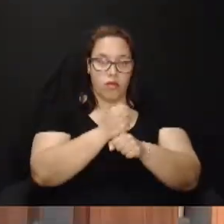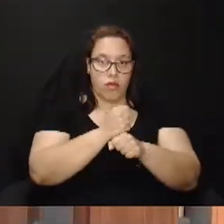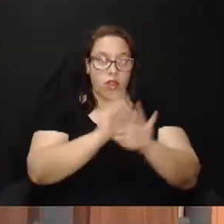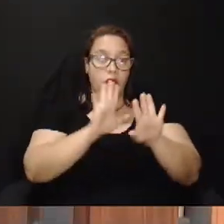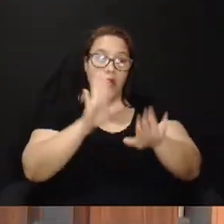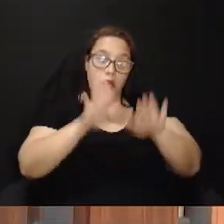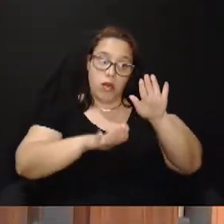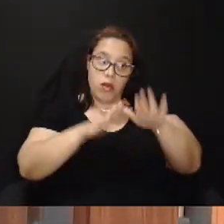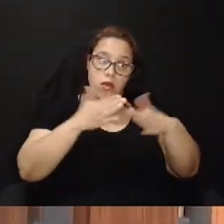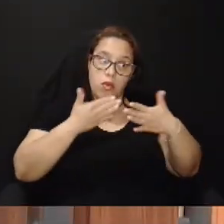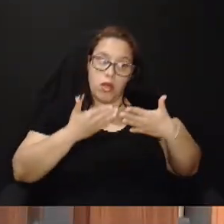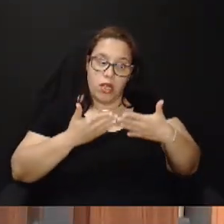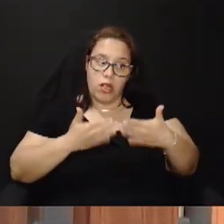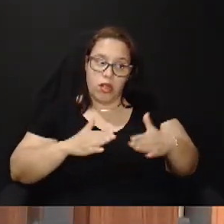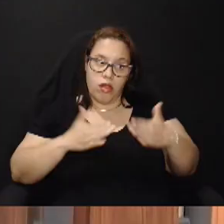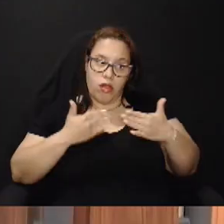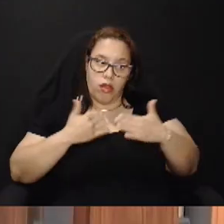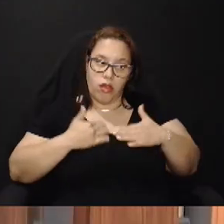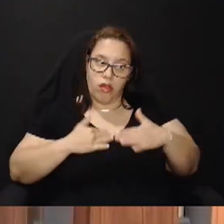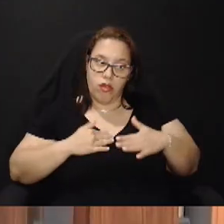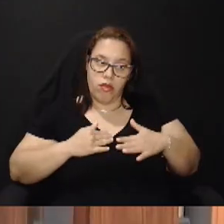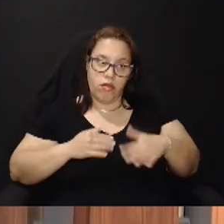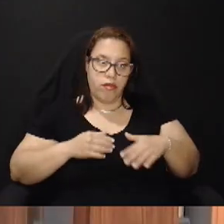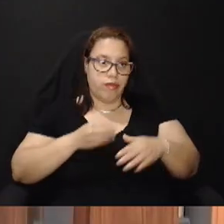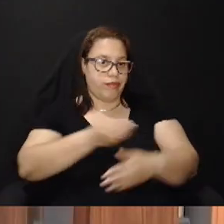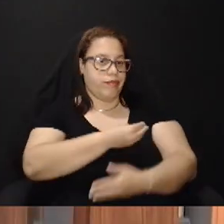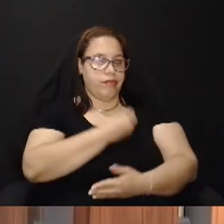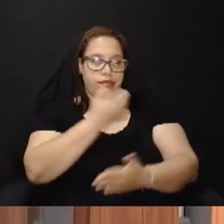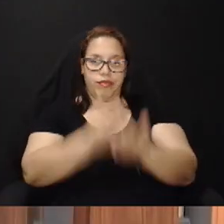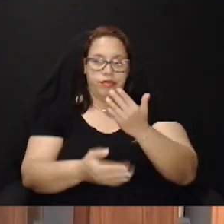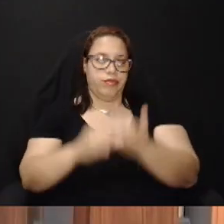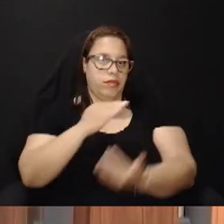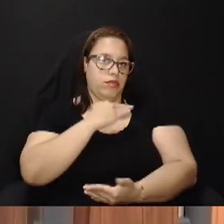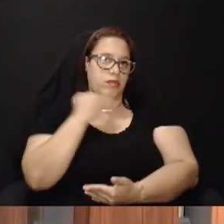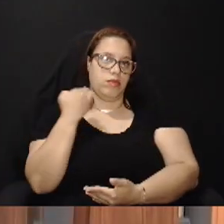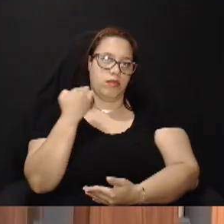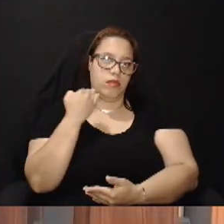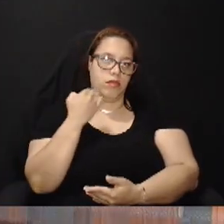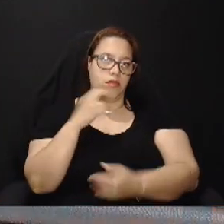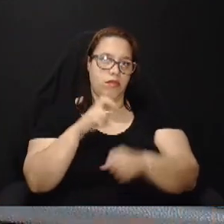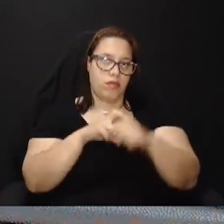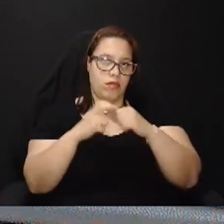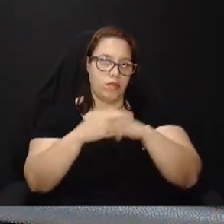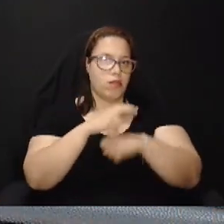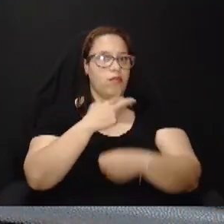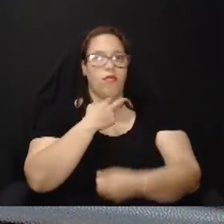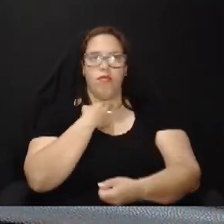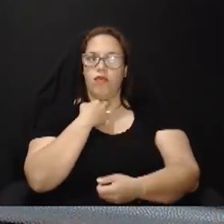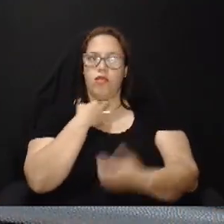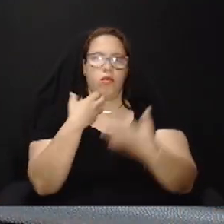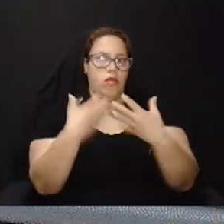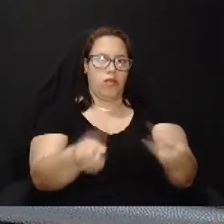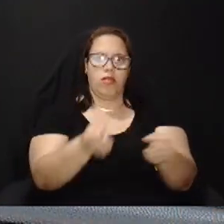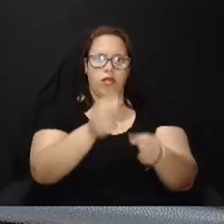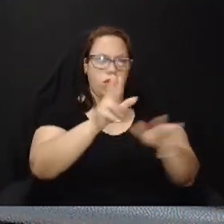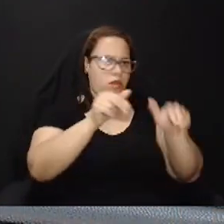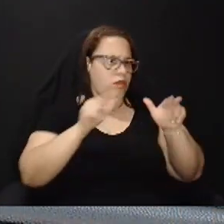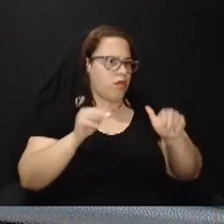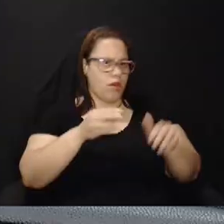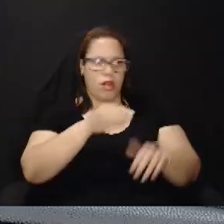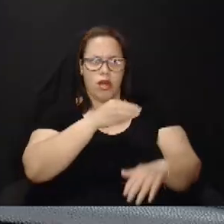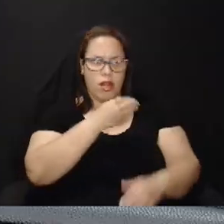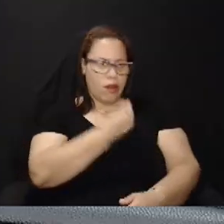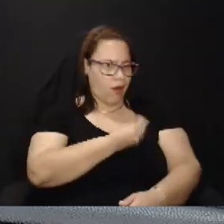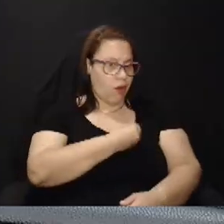mais tranquilo. Mas cada vida que se perde com dengue é muito consternante, a gente não pode se conformar, jamais, cada vida. Se fosse uma pessoa que